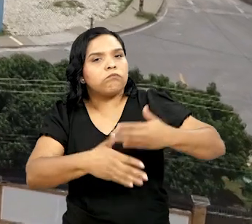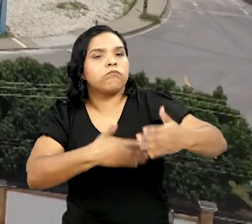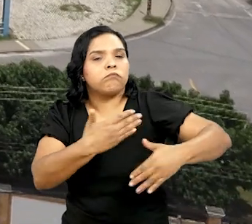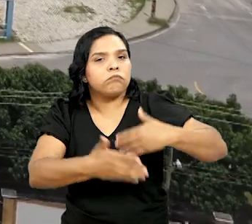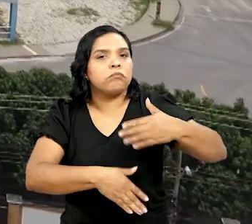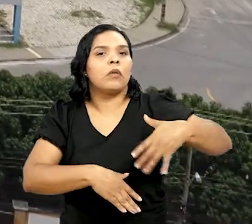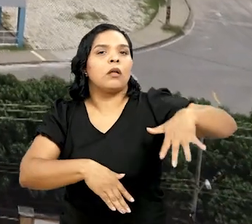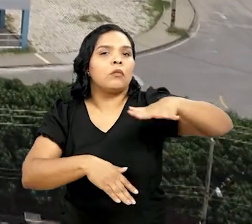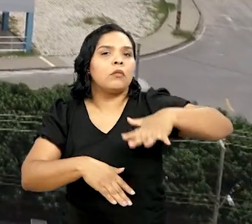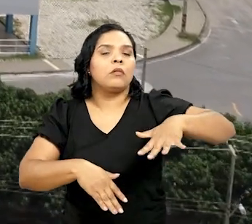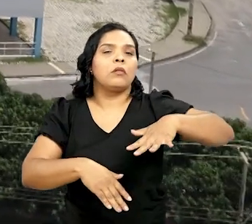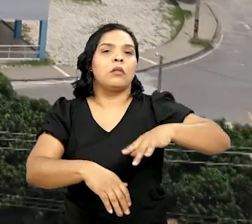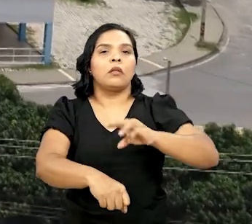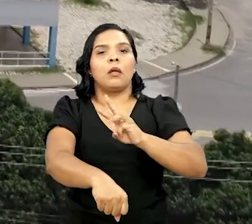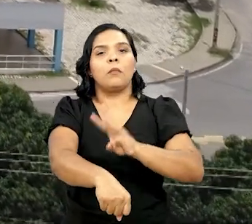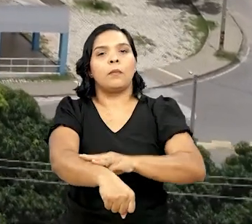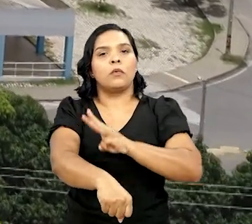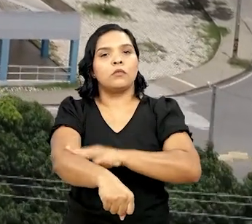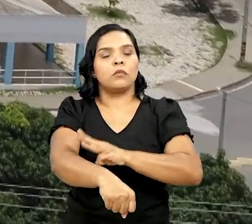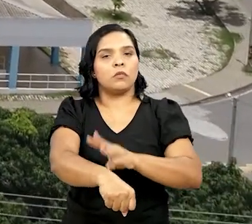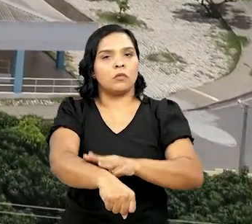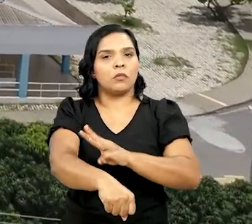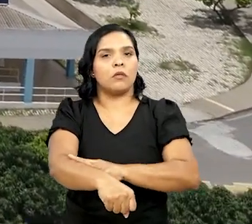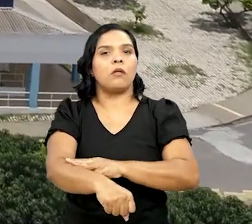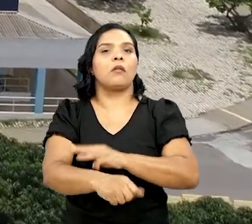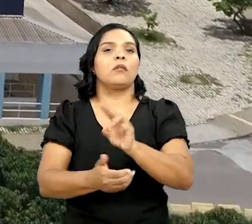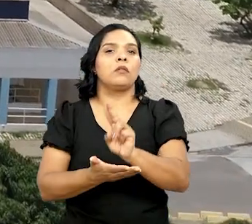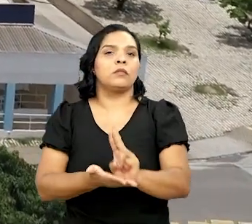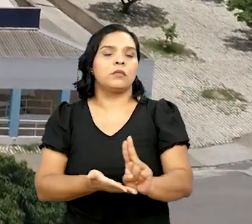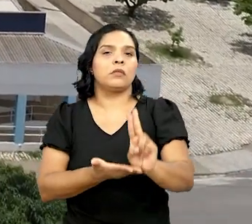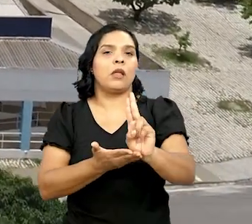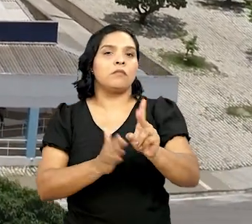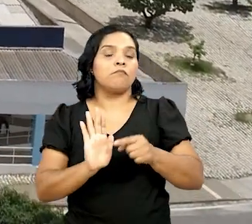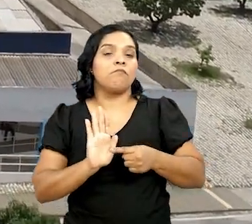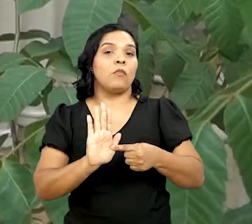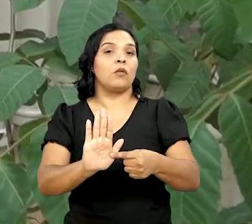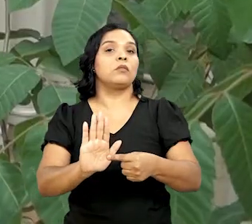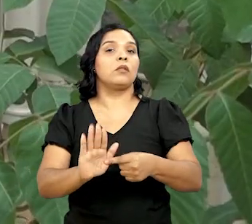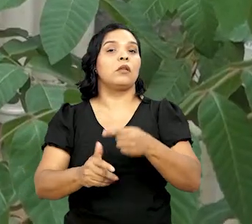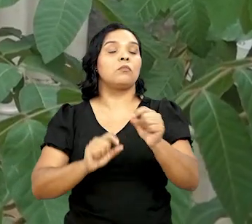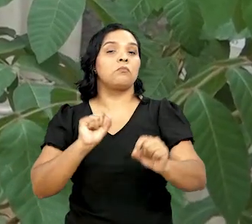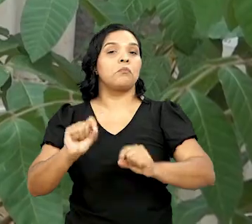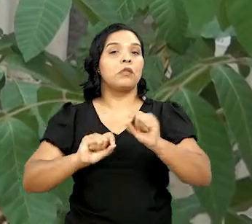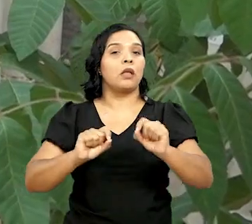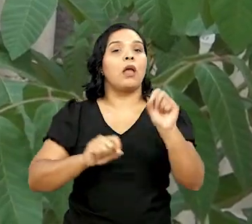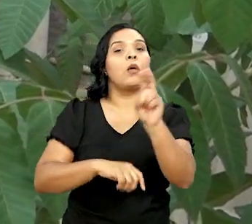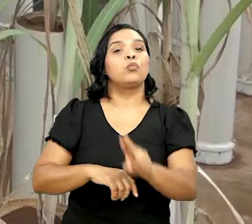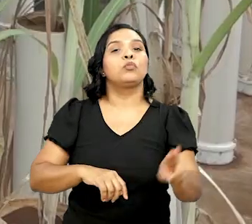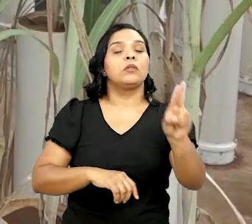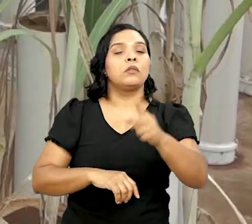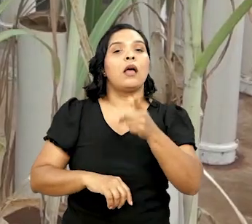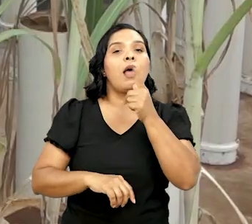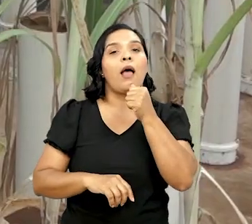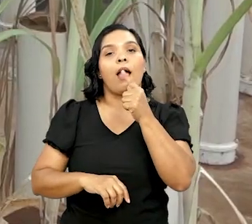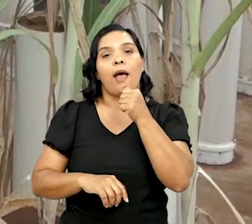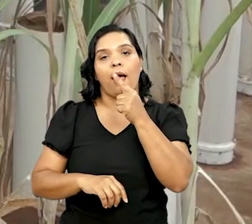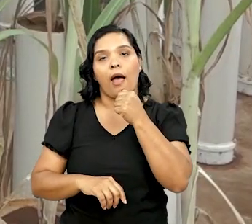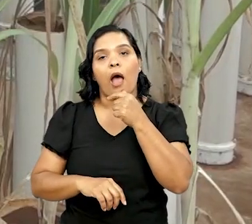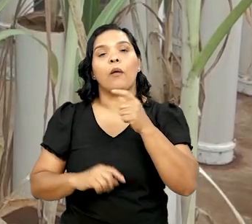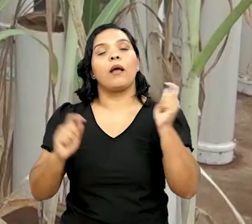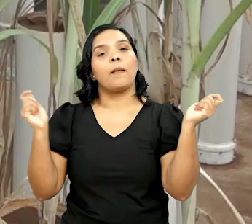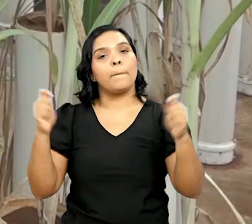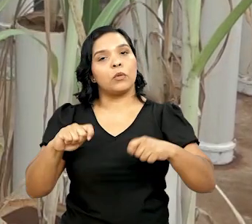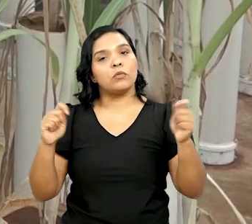Pesquisas em andamento no campus de Mossoró, da Universidade Federal Rural do Semiárido, vêm apontando soluções para a utilização